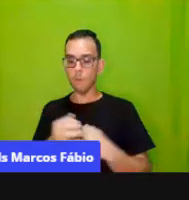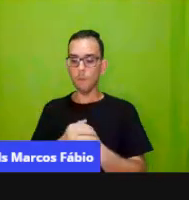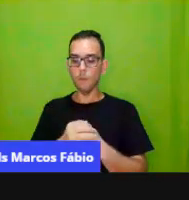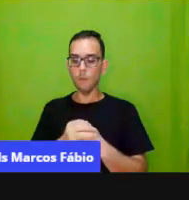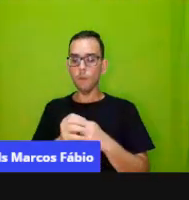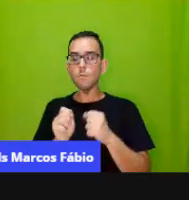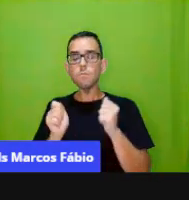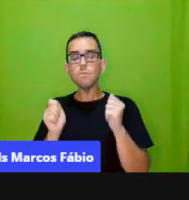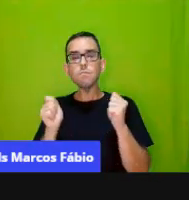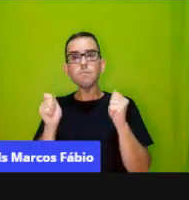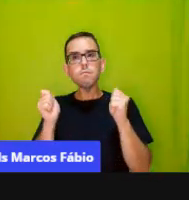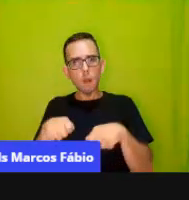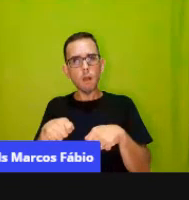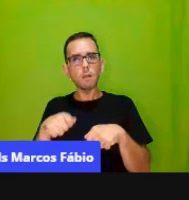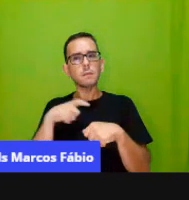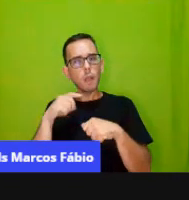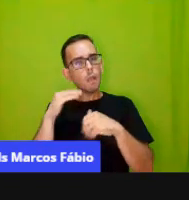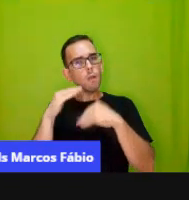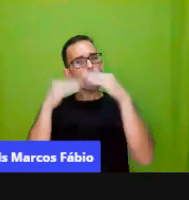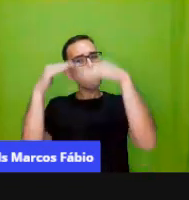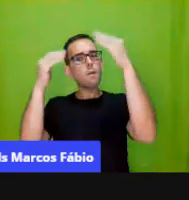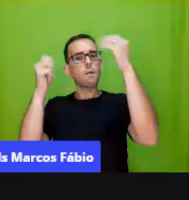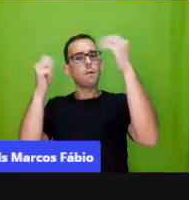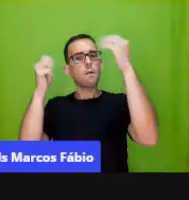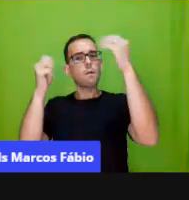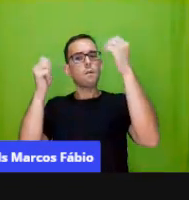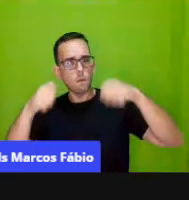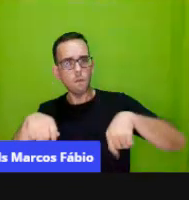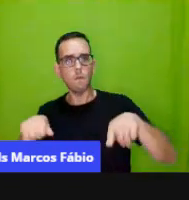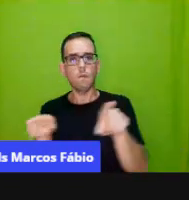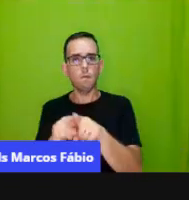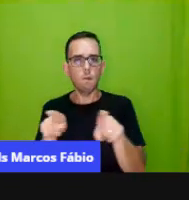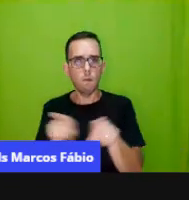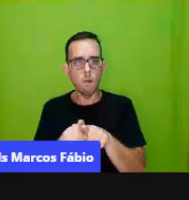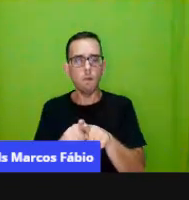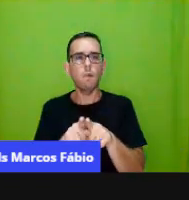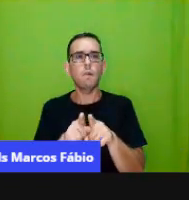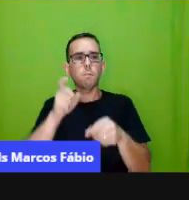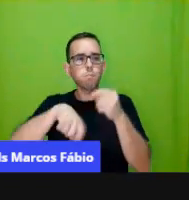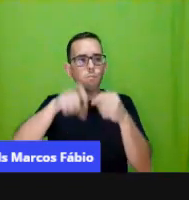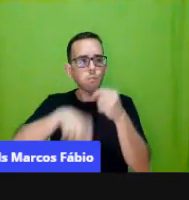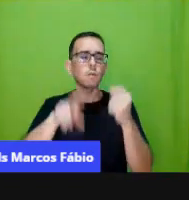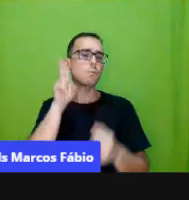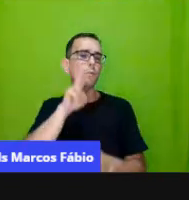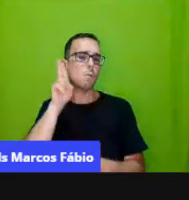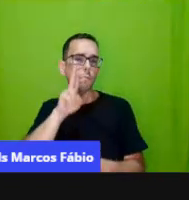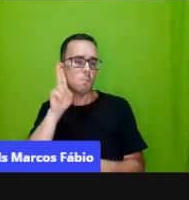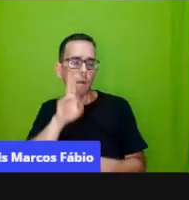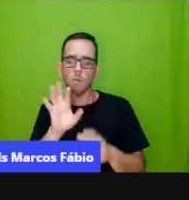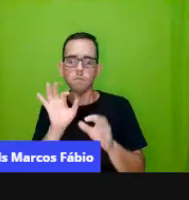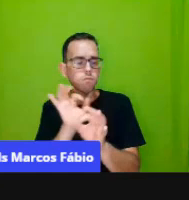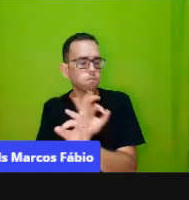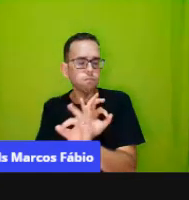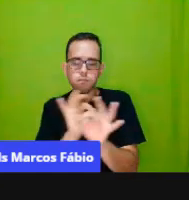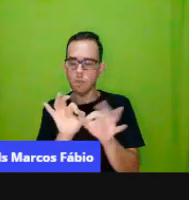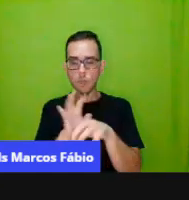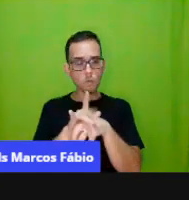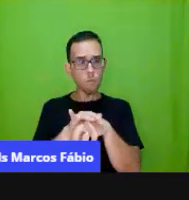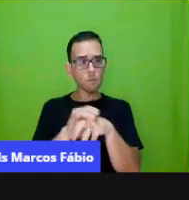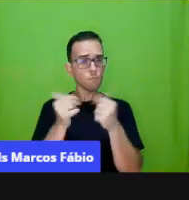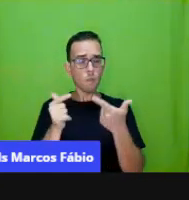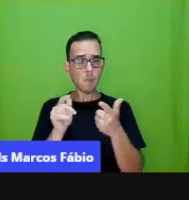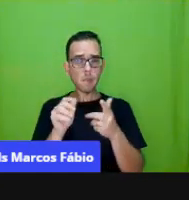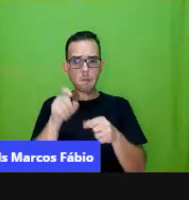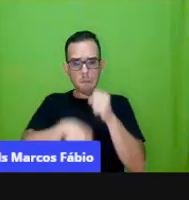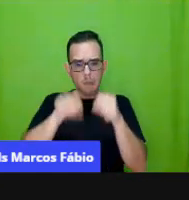vai estar prosperando, ele é capaz de crescer, de se reproduzir normalmente, está livre de doenças, não tem injúria, não está